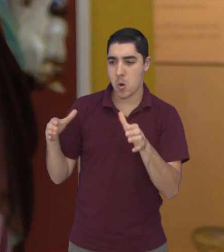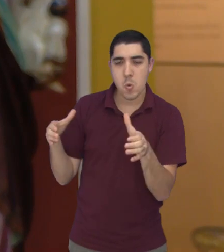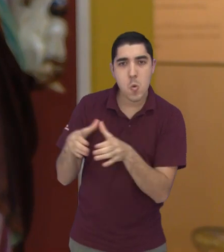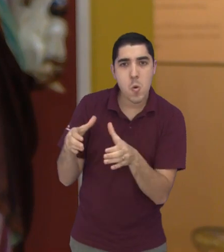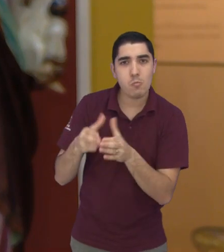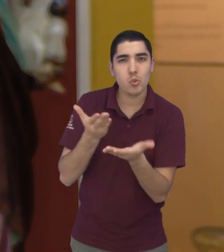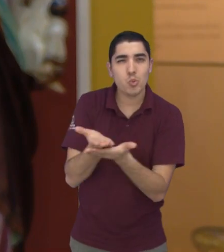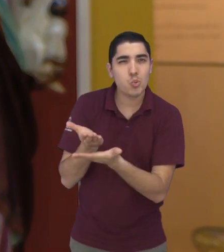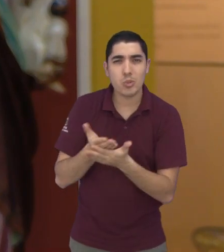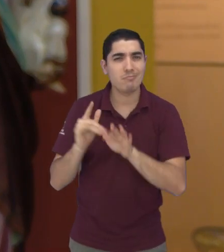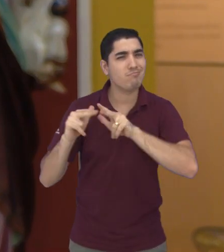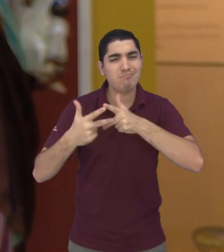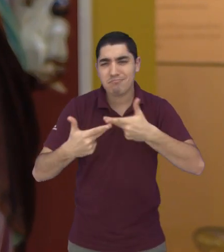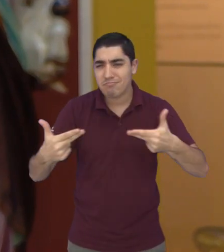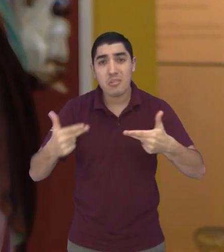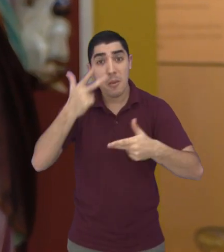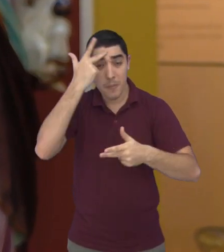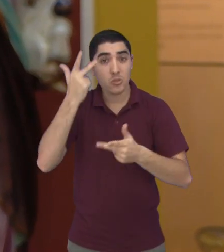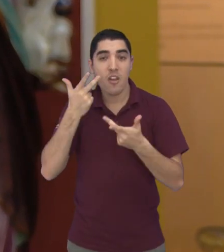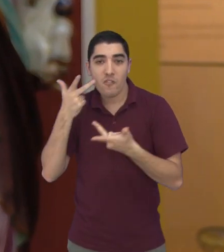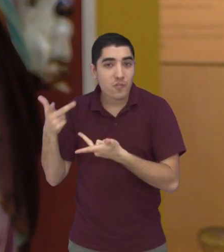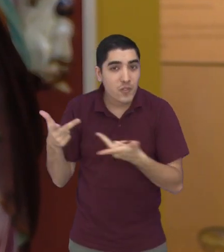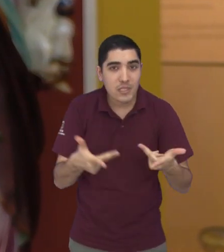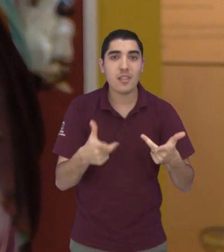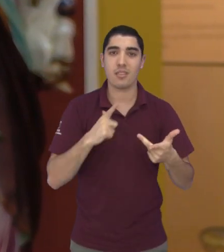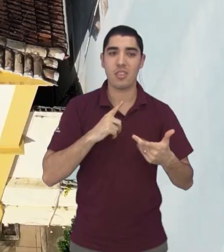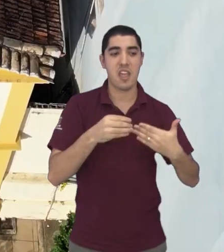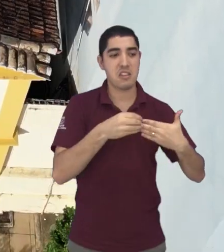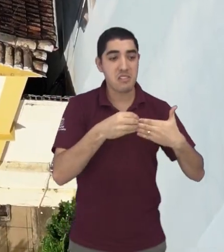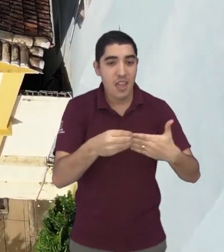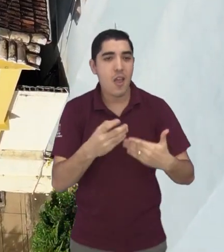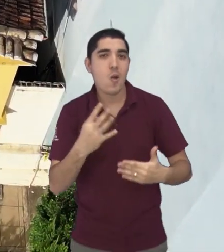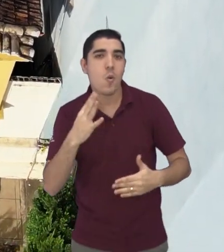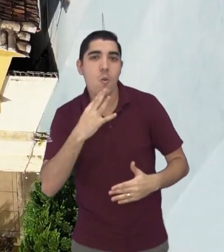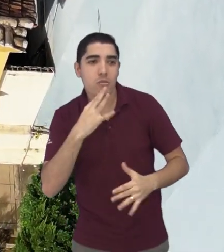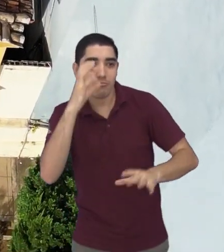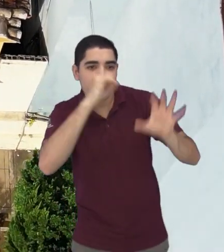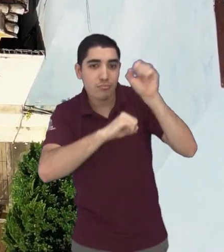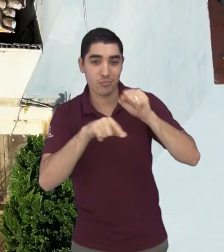grupos, enfim, visitas guiadas, visitas livres.